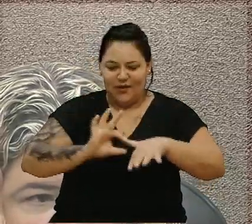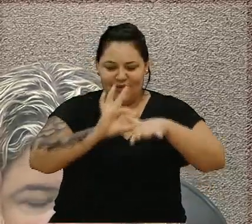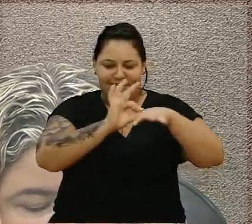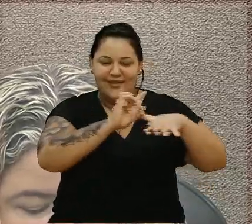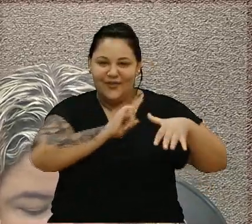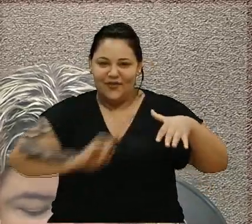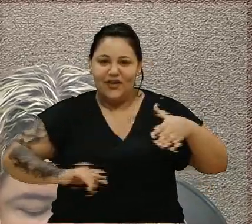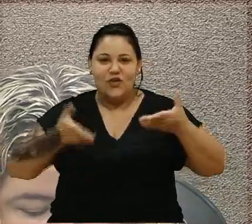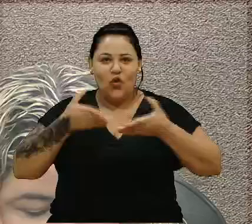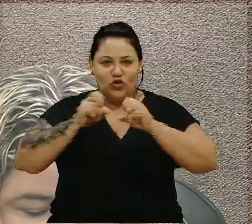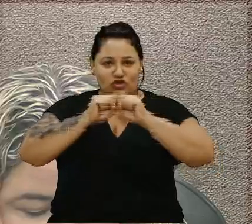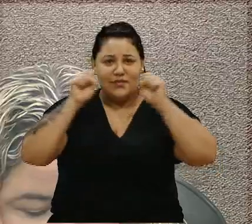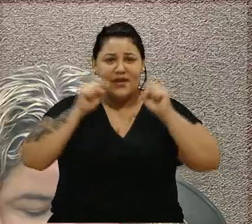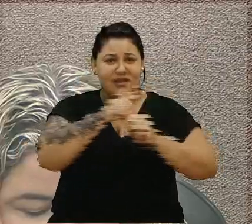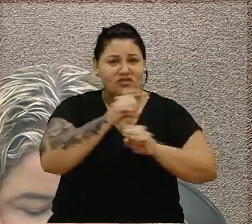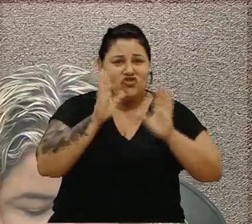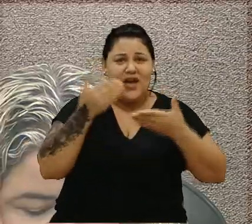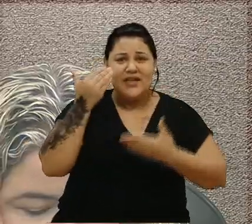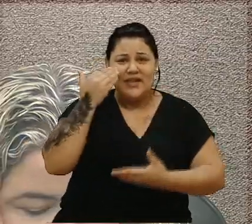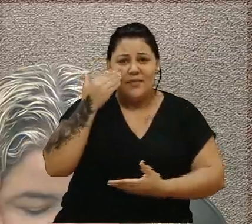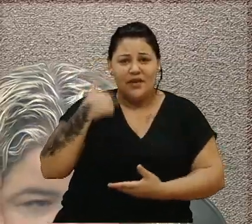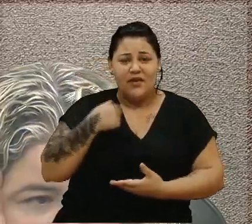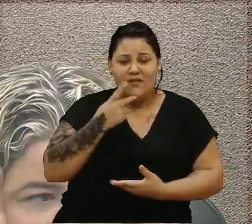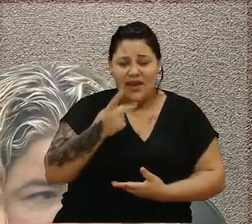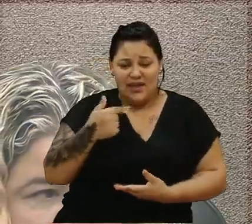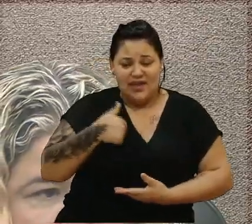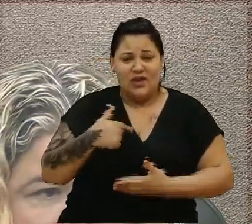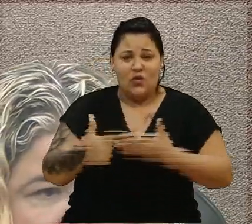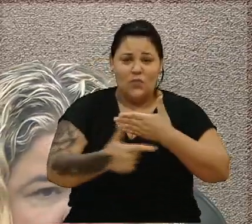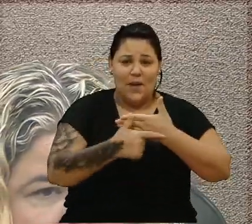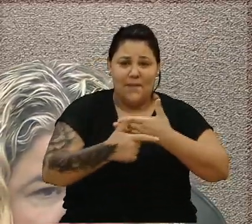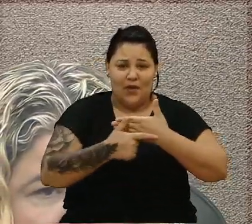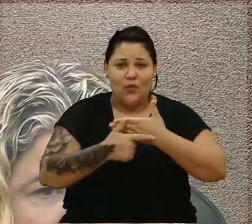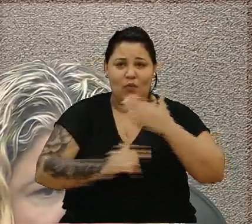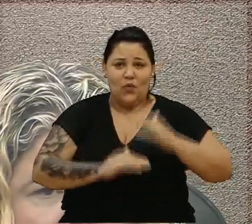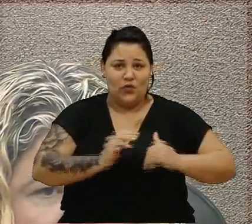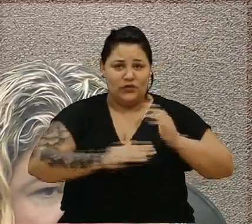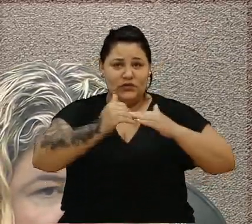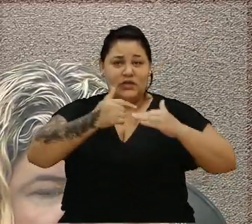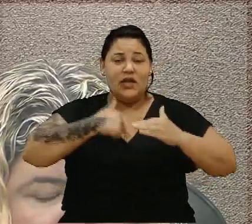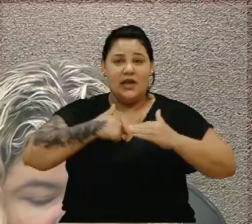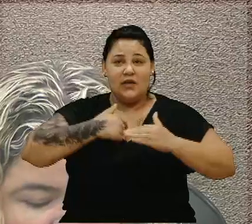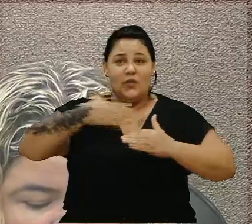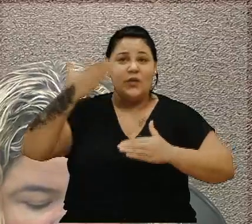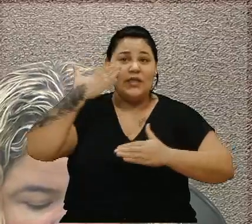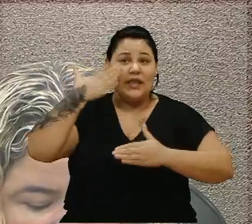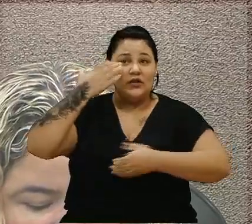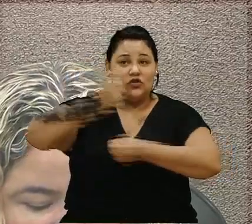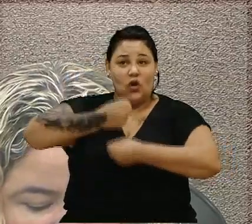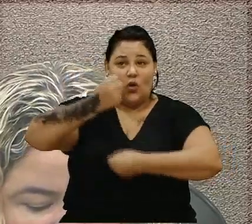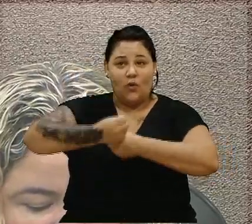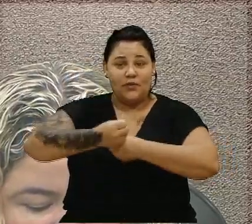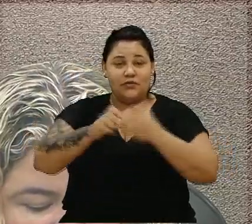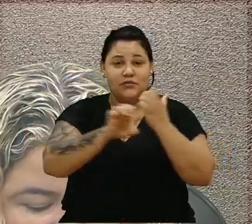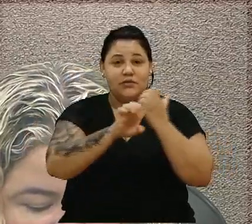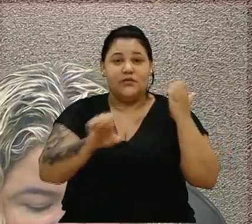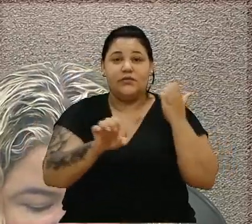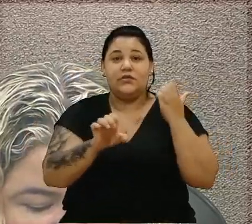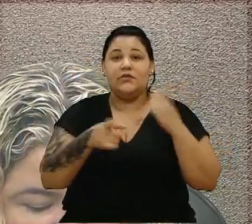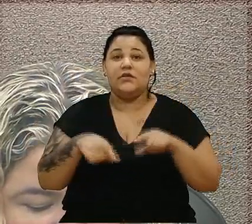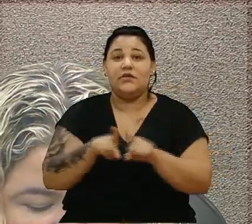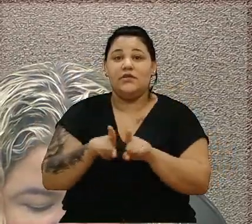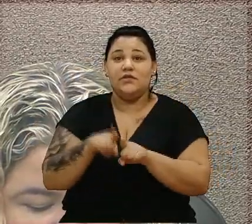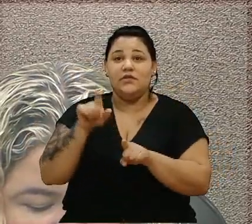sabe, que eu disse que eu, como construtor, entendo de obras, né, é o meu conhecimento, engenharia, eu disse que o erro